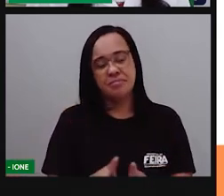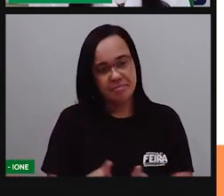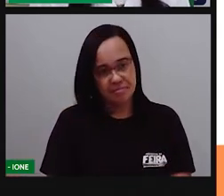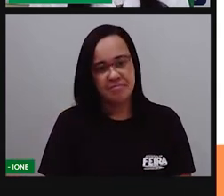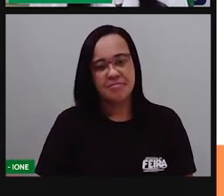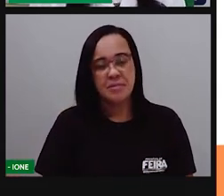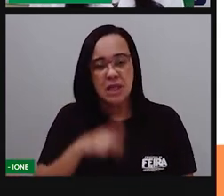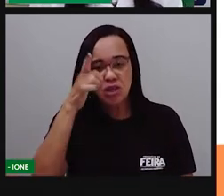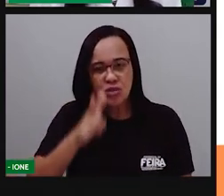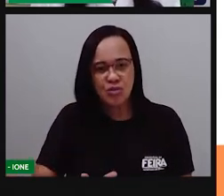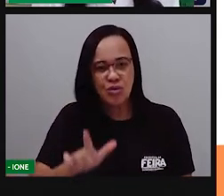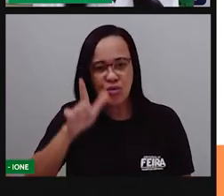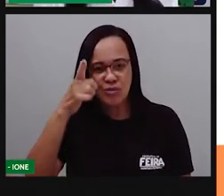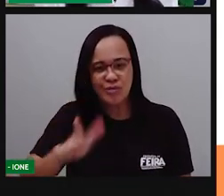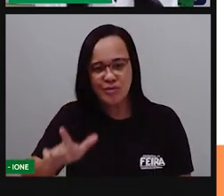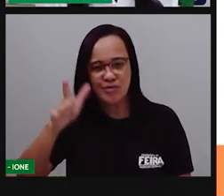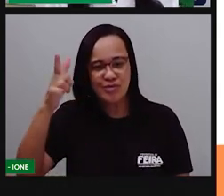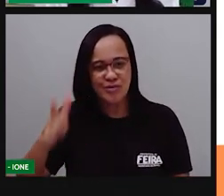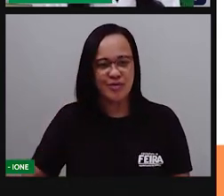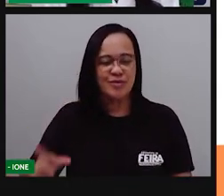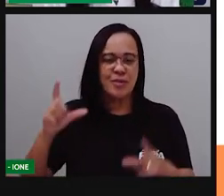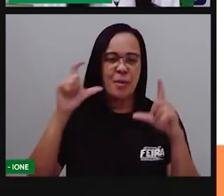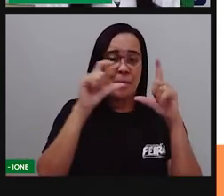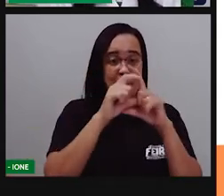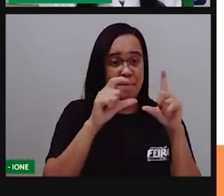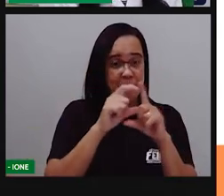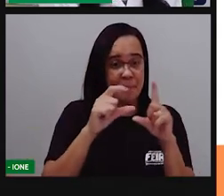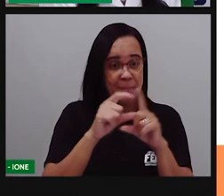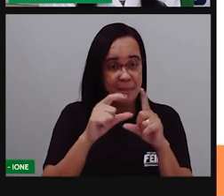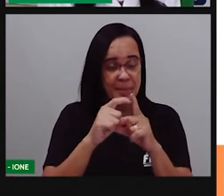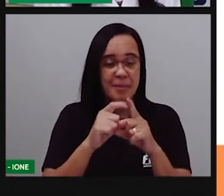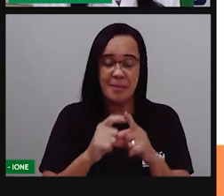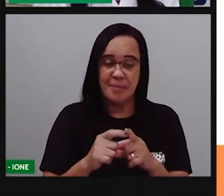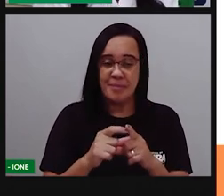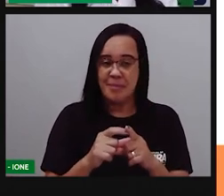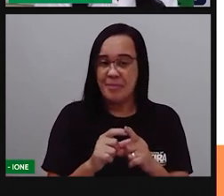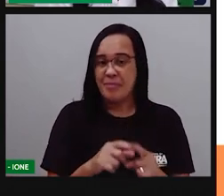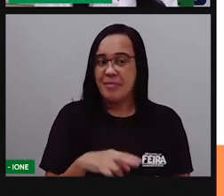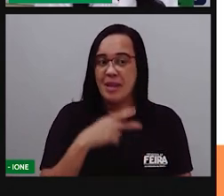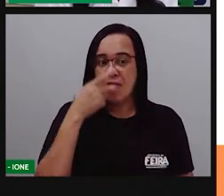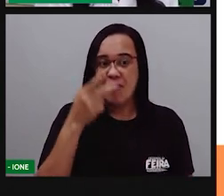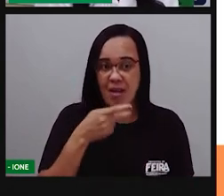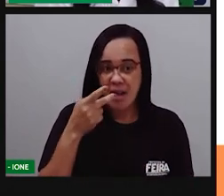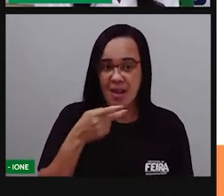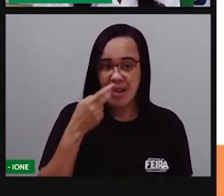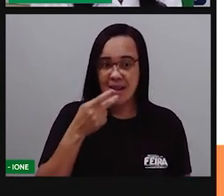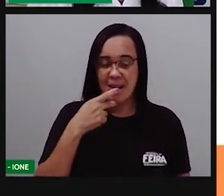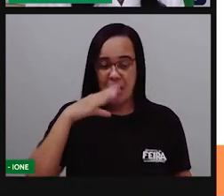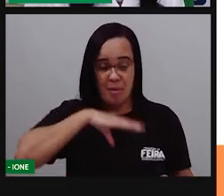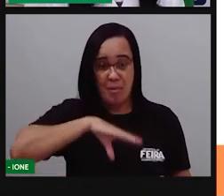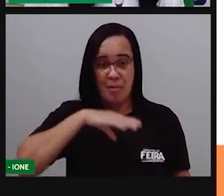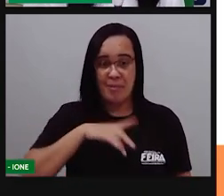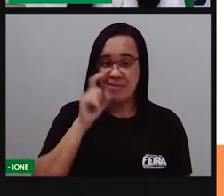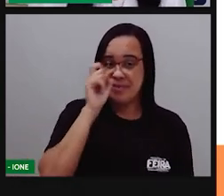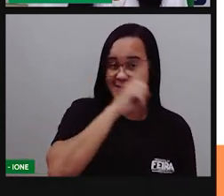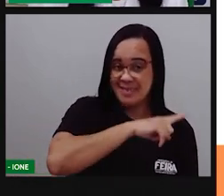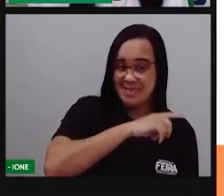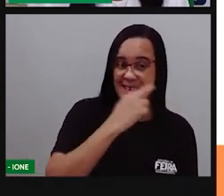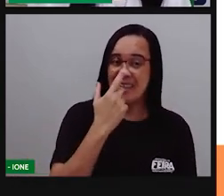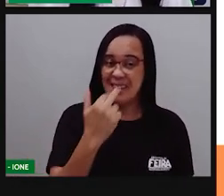e veja com a repetição de palavras produto está trava na nossa língua né